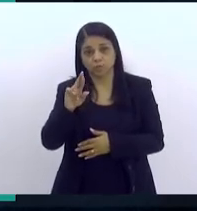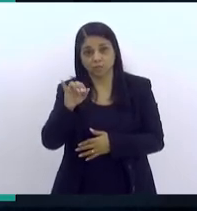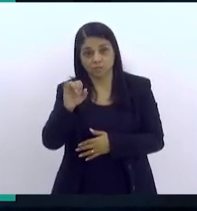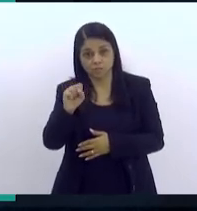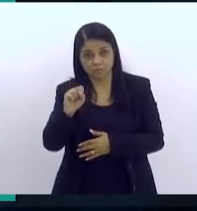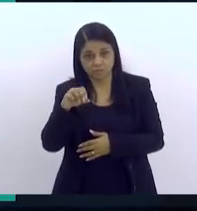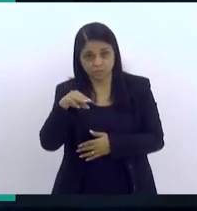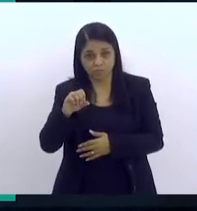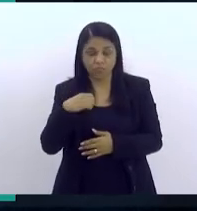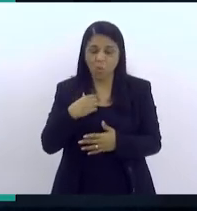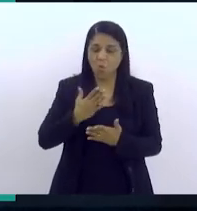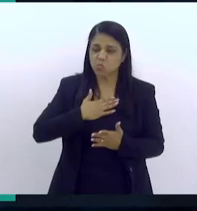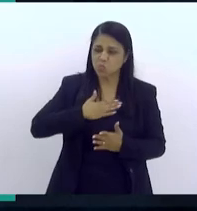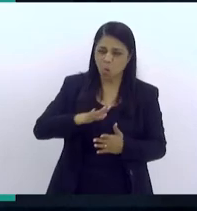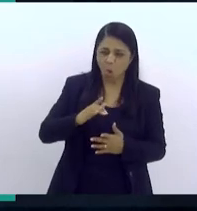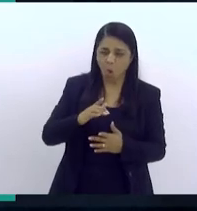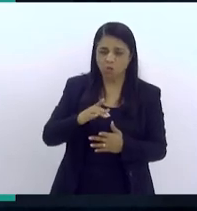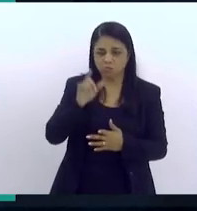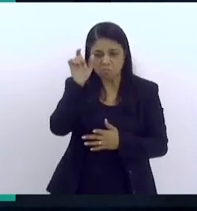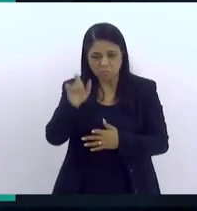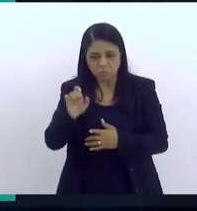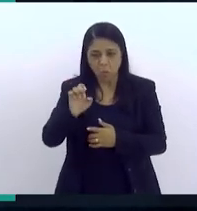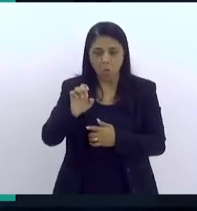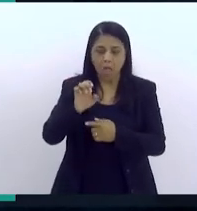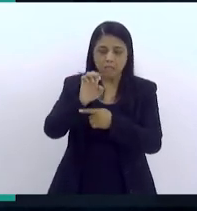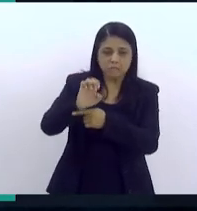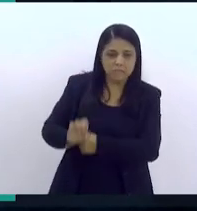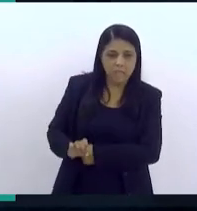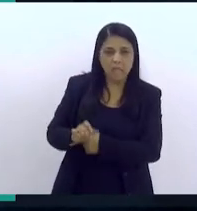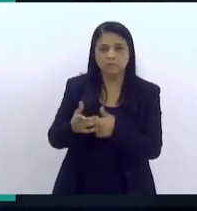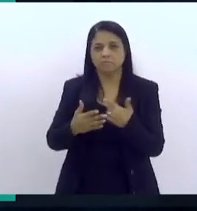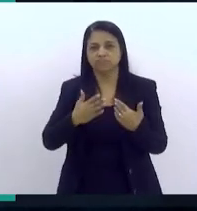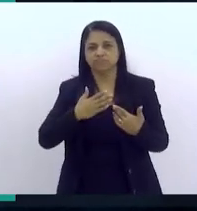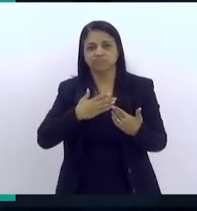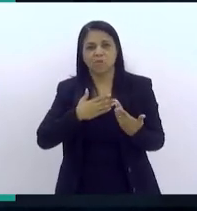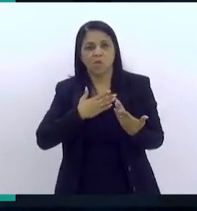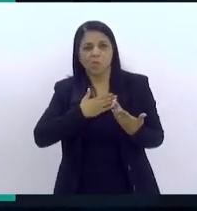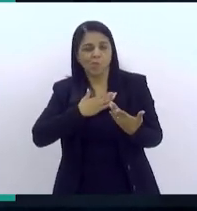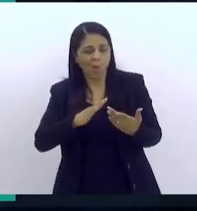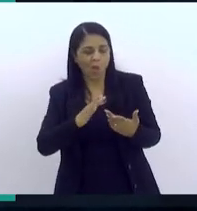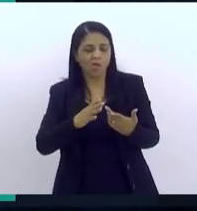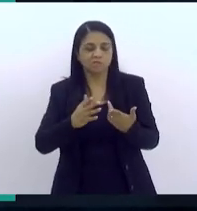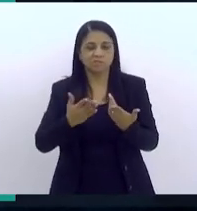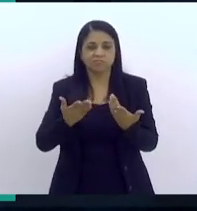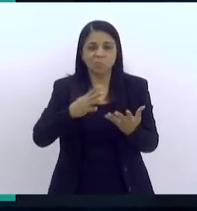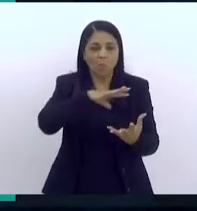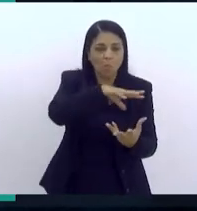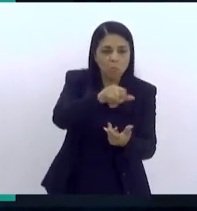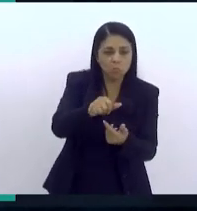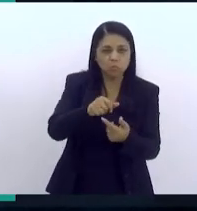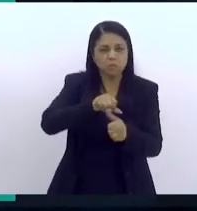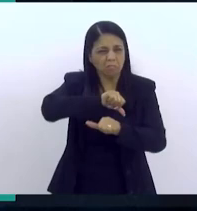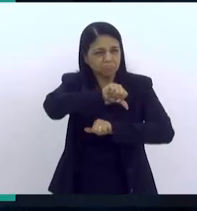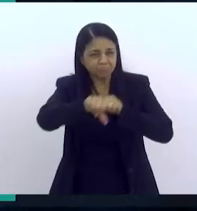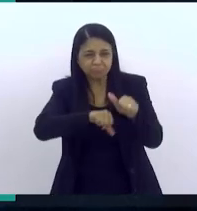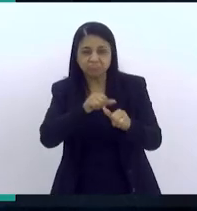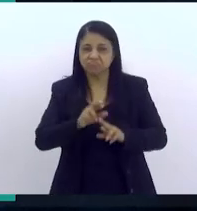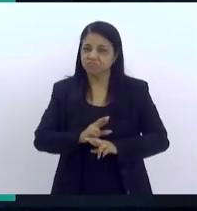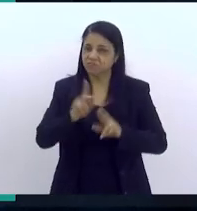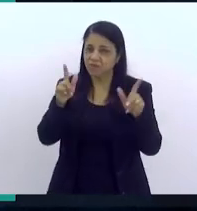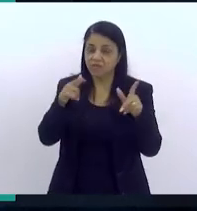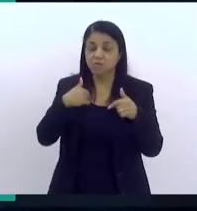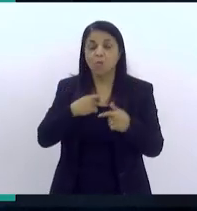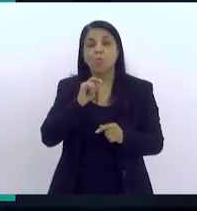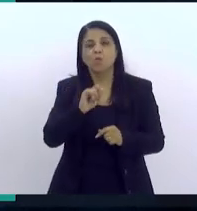não gosto de gente de esquerda ou eu não gosto de tudo que o mundo está se tornando atualmente etc isso tem a ver